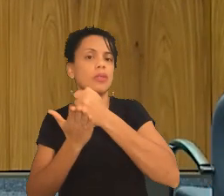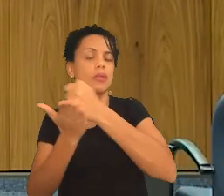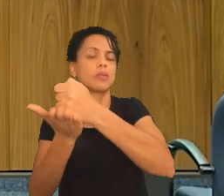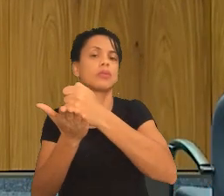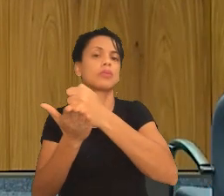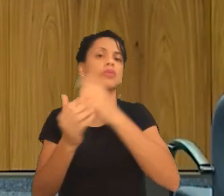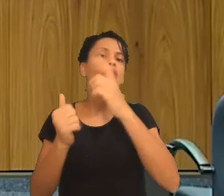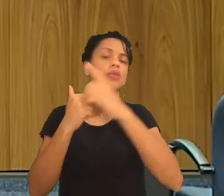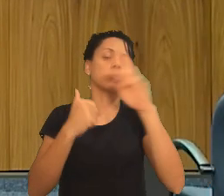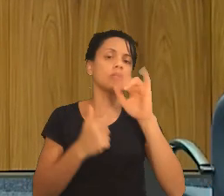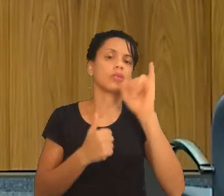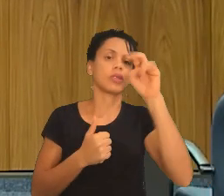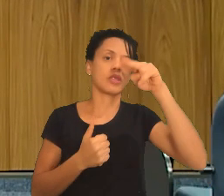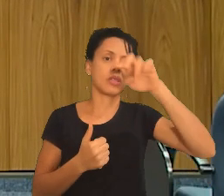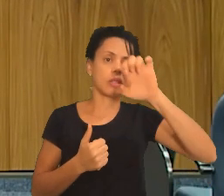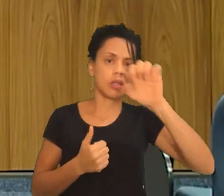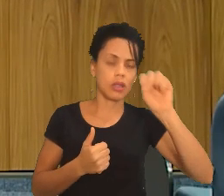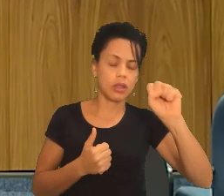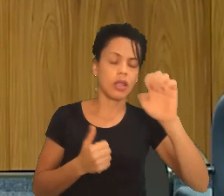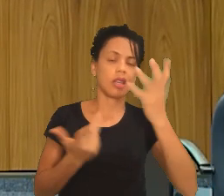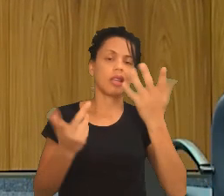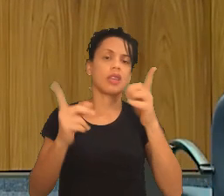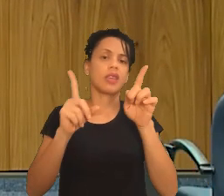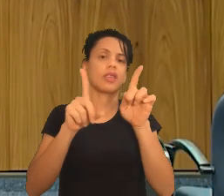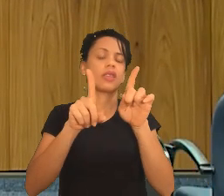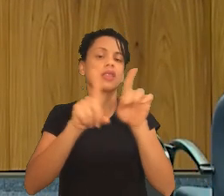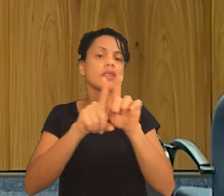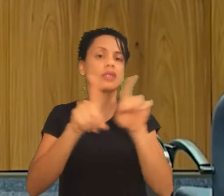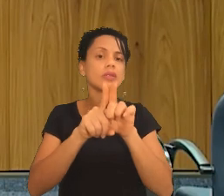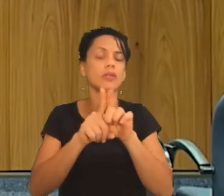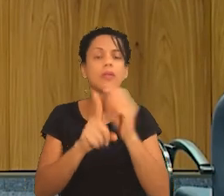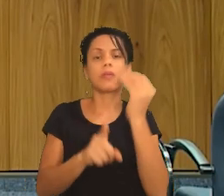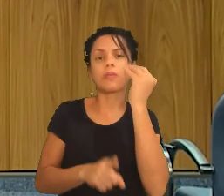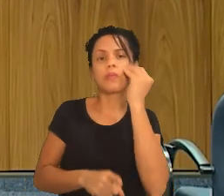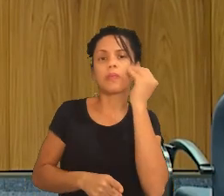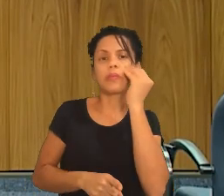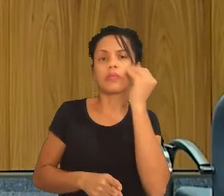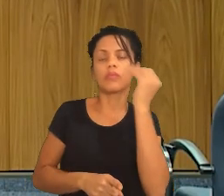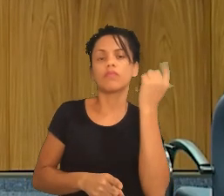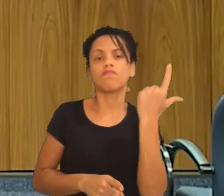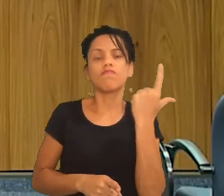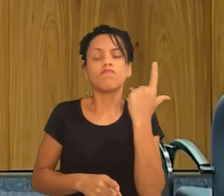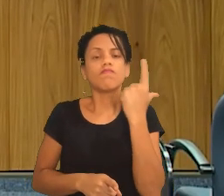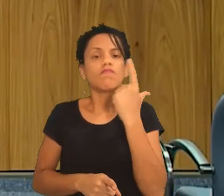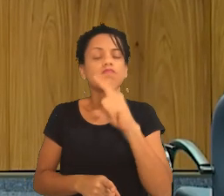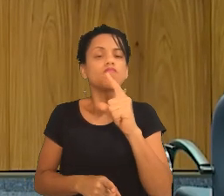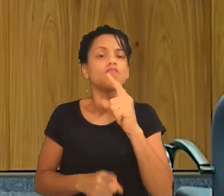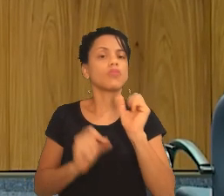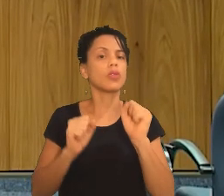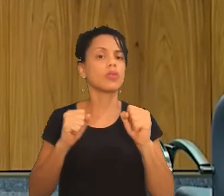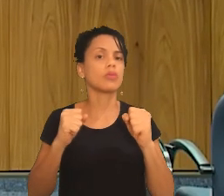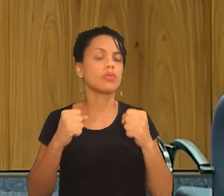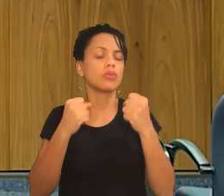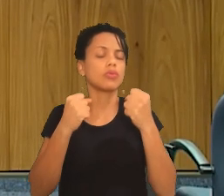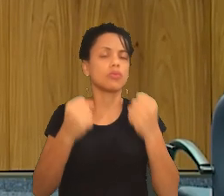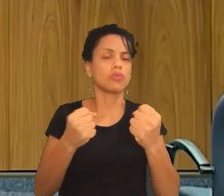Inês, foi para tentar, né, com o maior respeito e esforço e